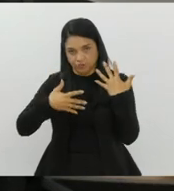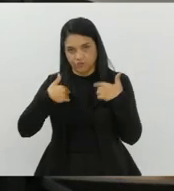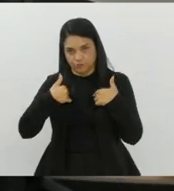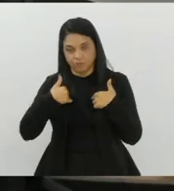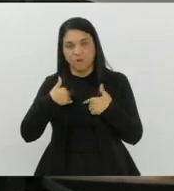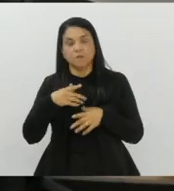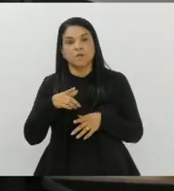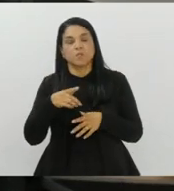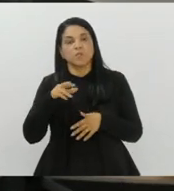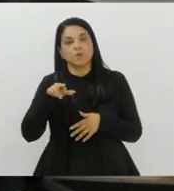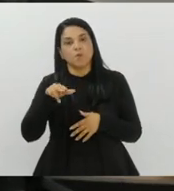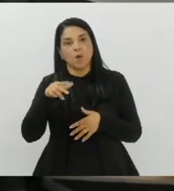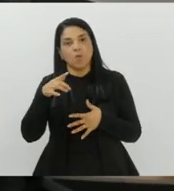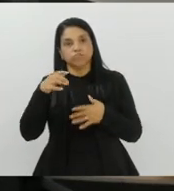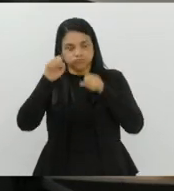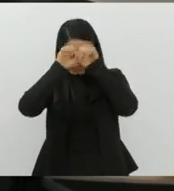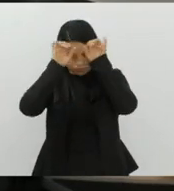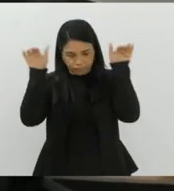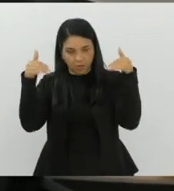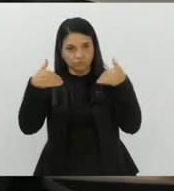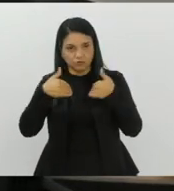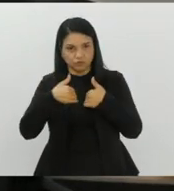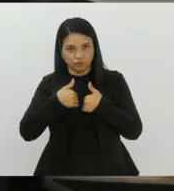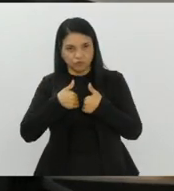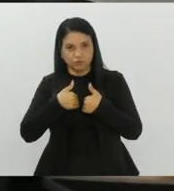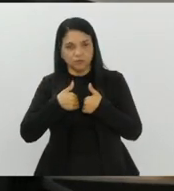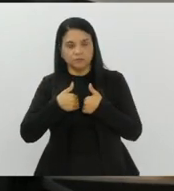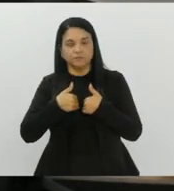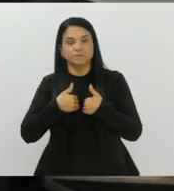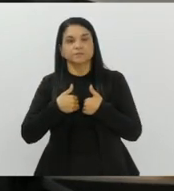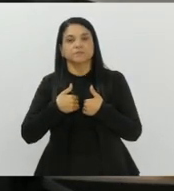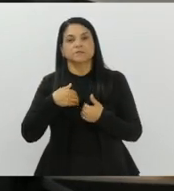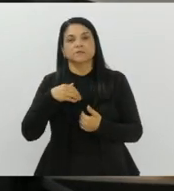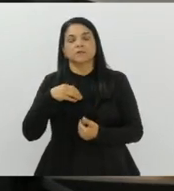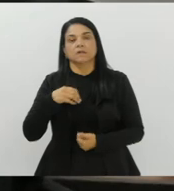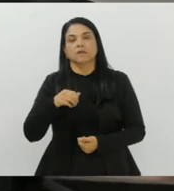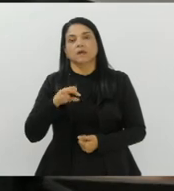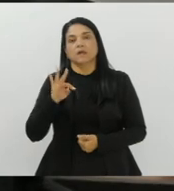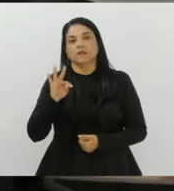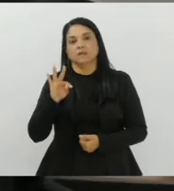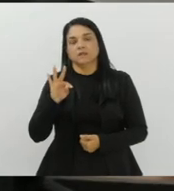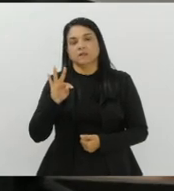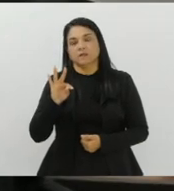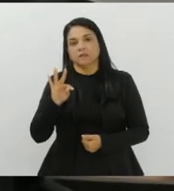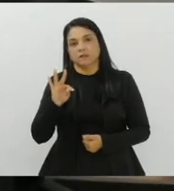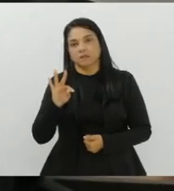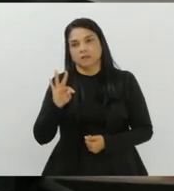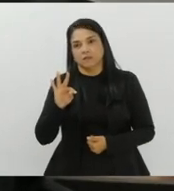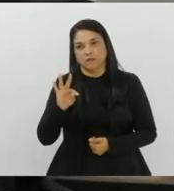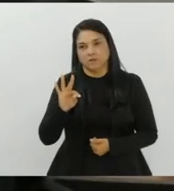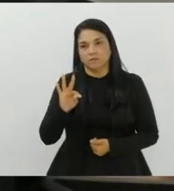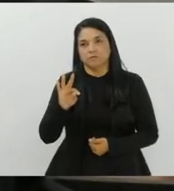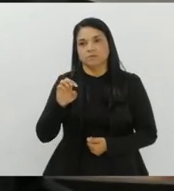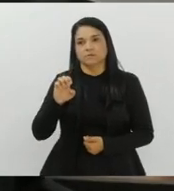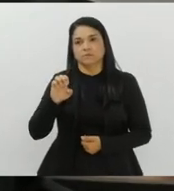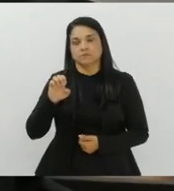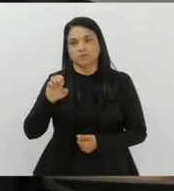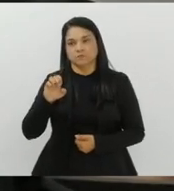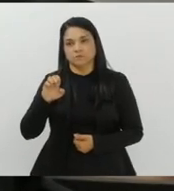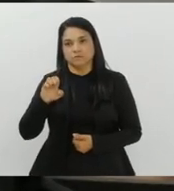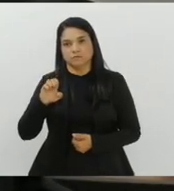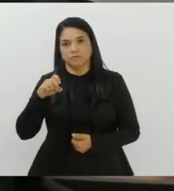era autista, tinha o transtorno do espectro autista, faleceu há 2 anos